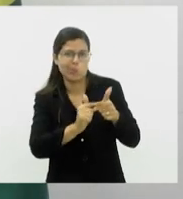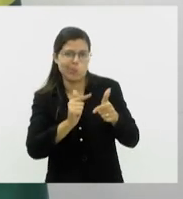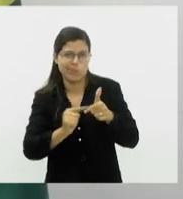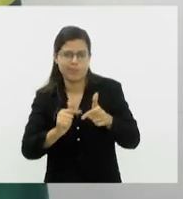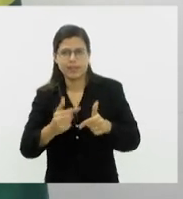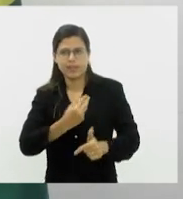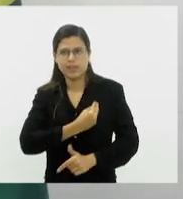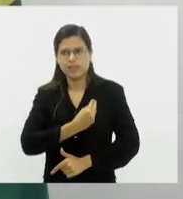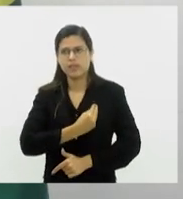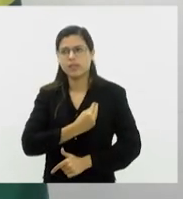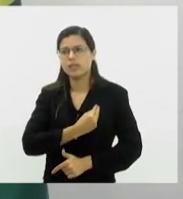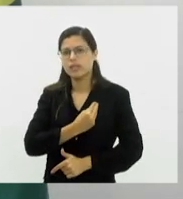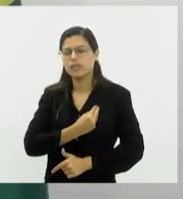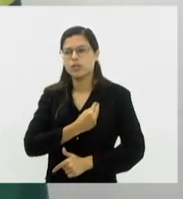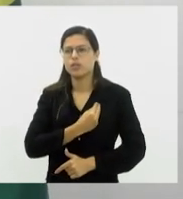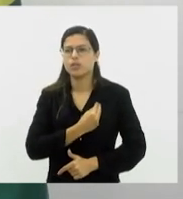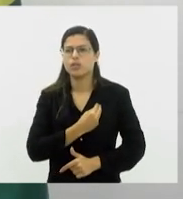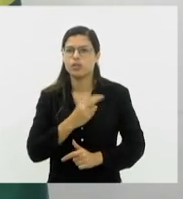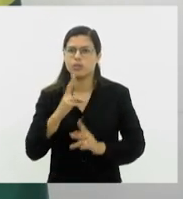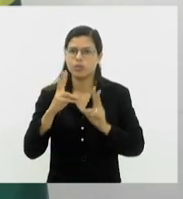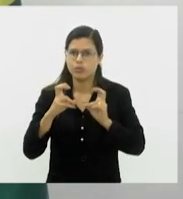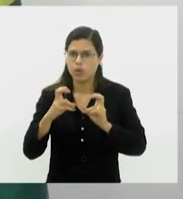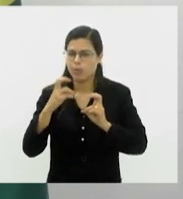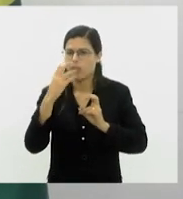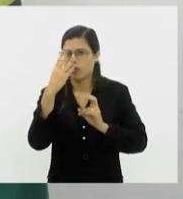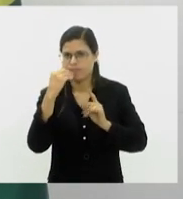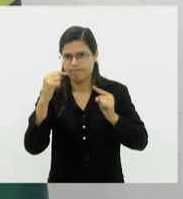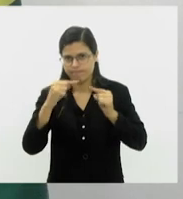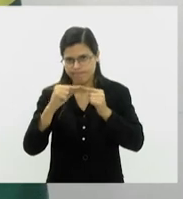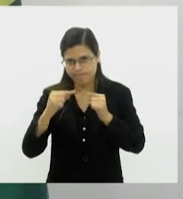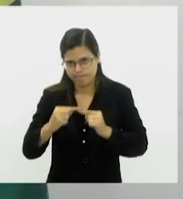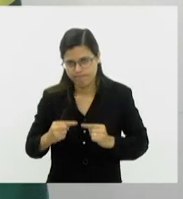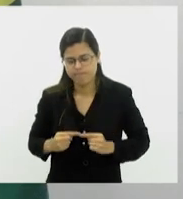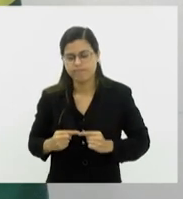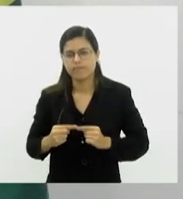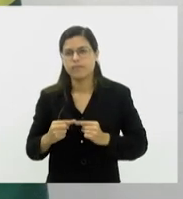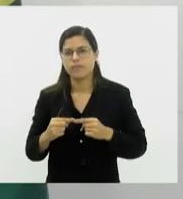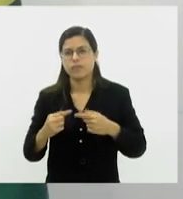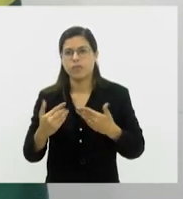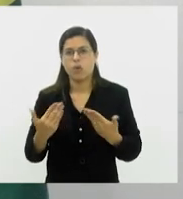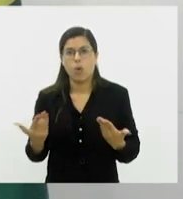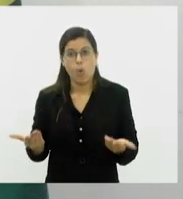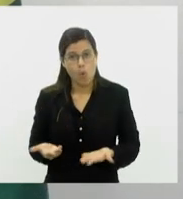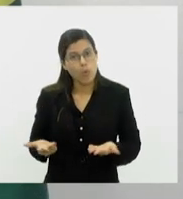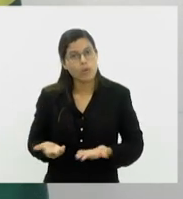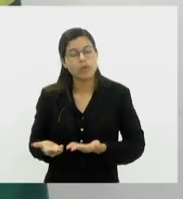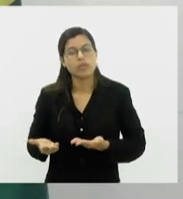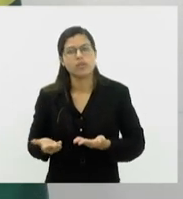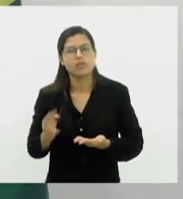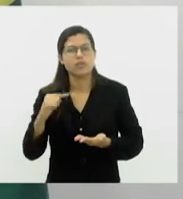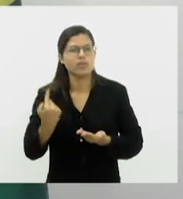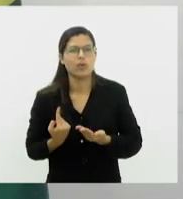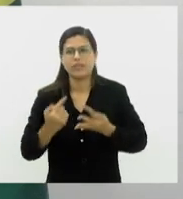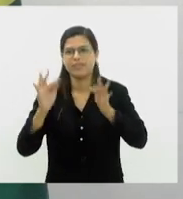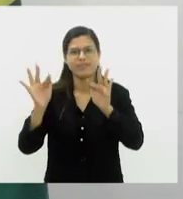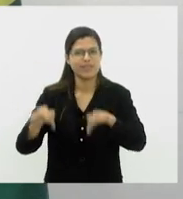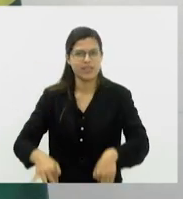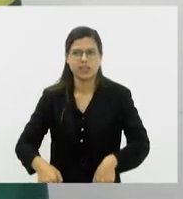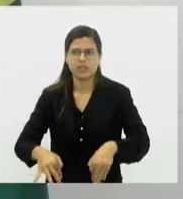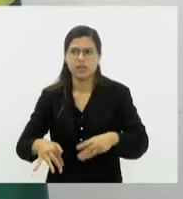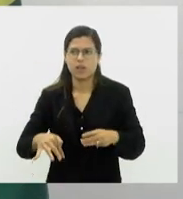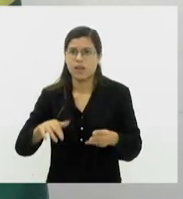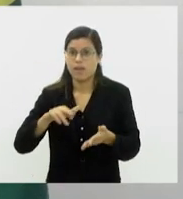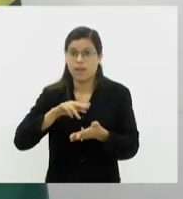existentes quanto ao reconhecimento fotográfico e enfim hoje nós concluiremos esses